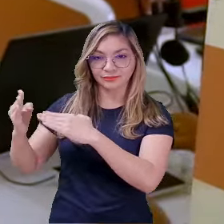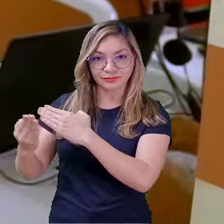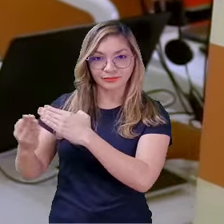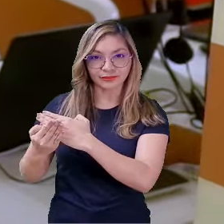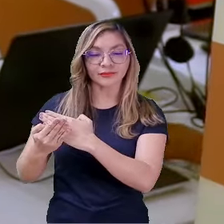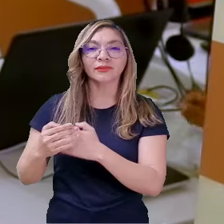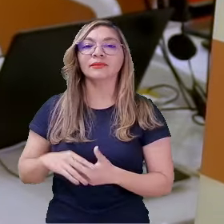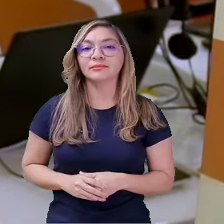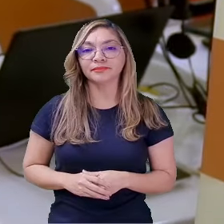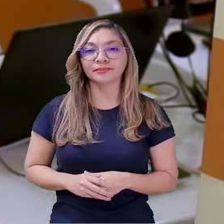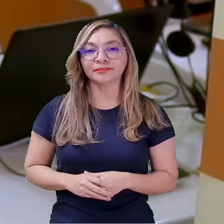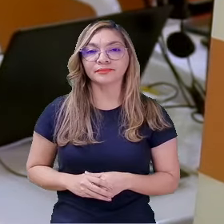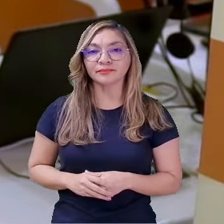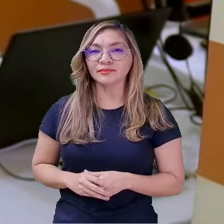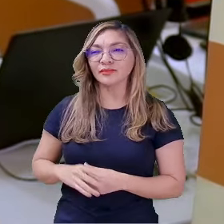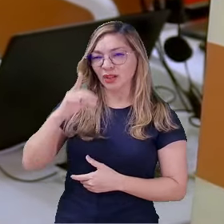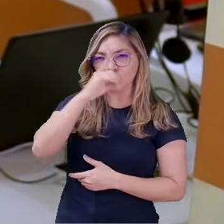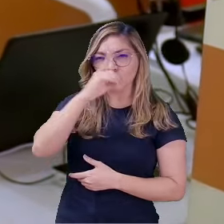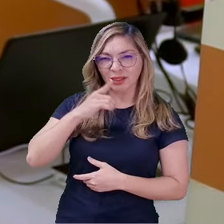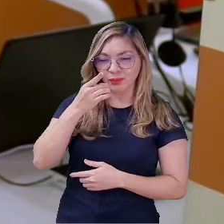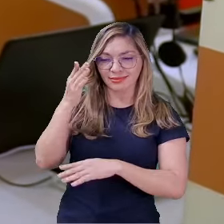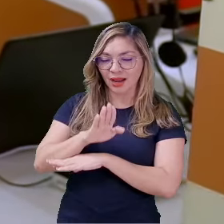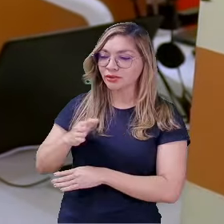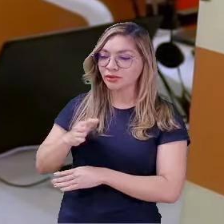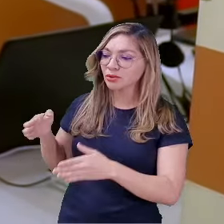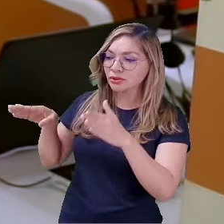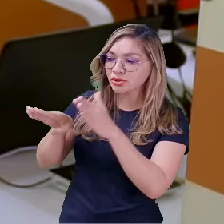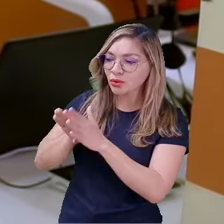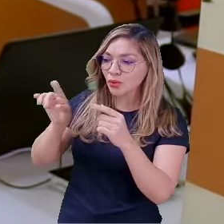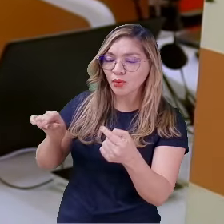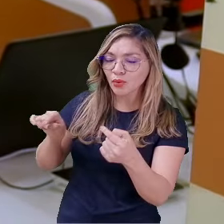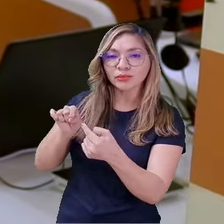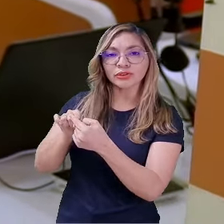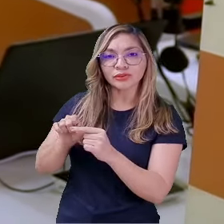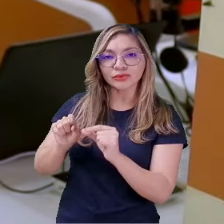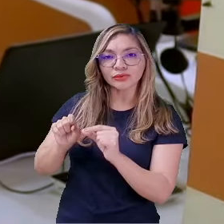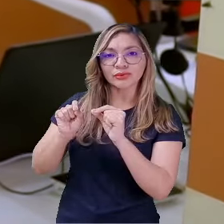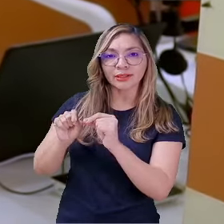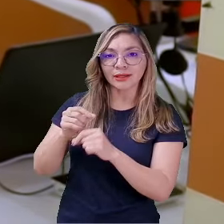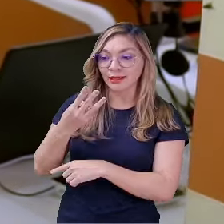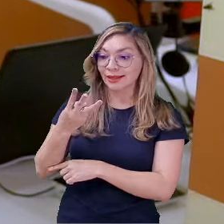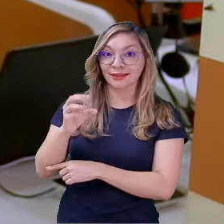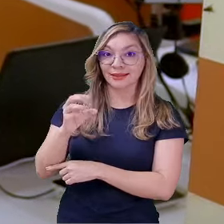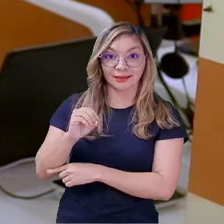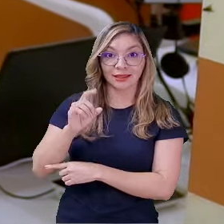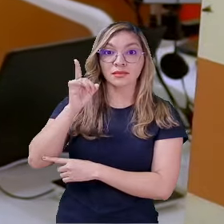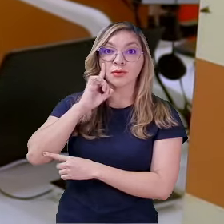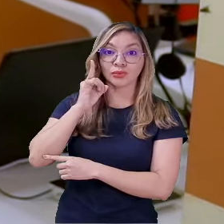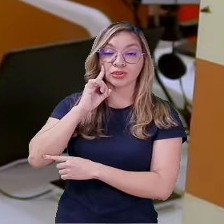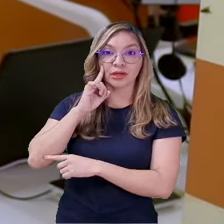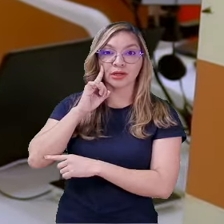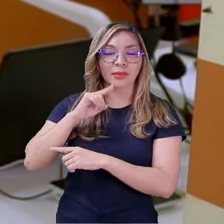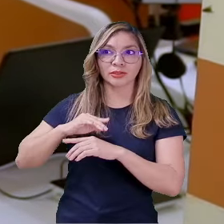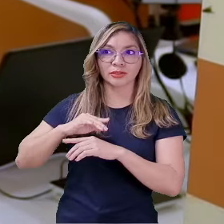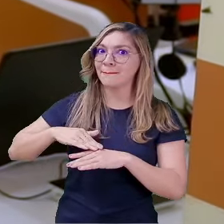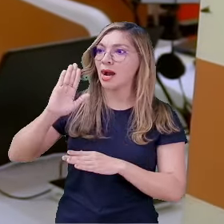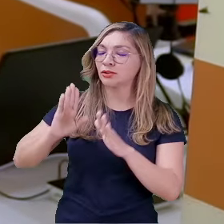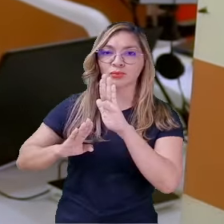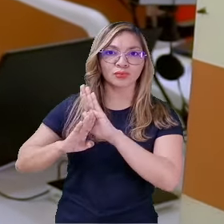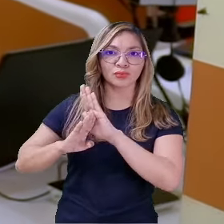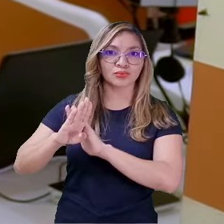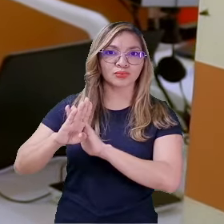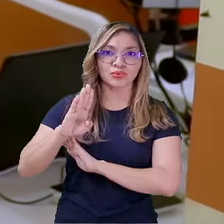no domingo à tarde, com o objetivo, no mínimo, de fazer 30 por dia. E o nosso recorde passou, porque antes da gente